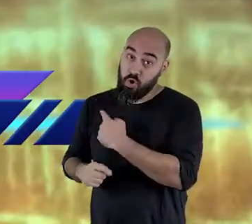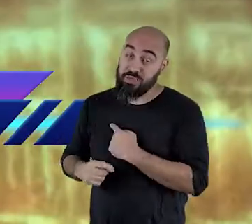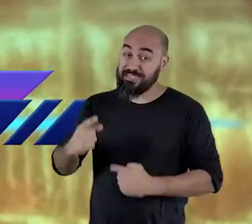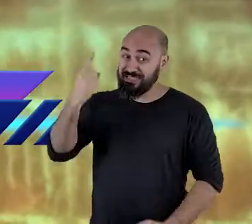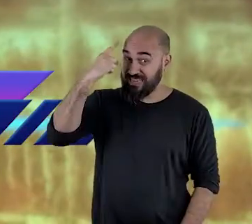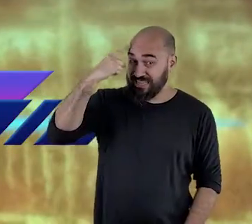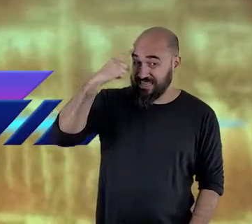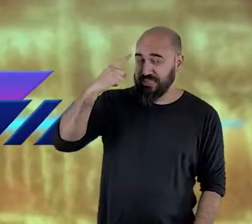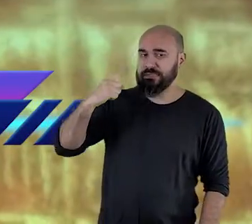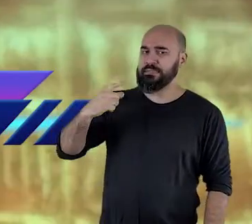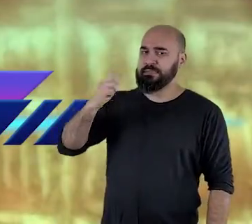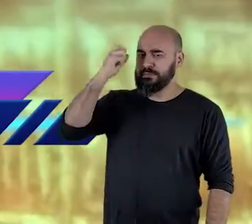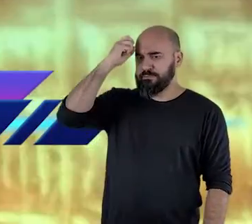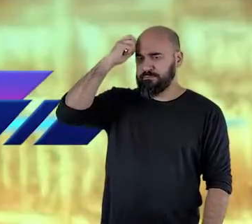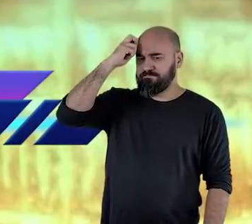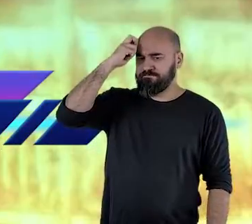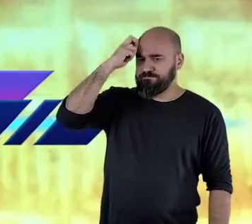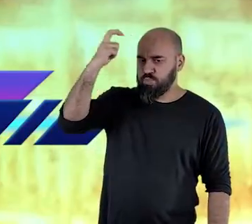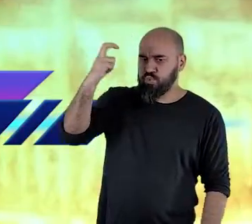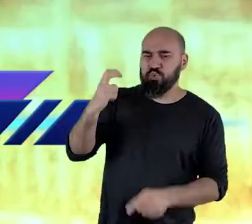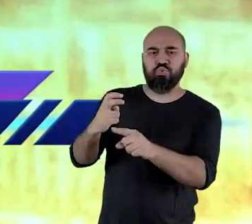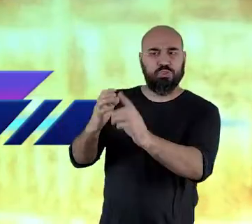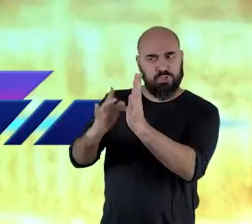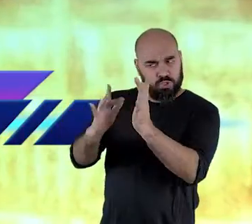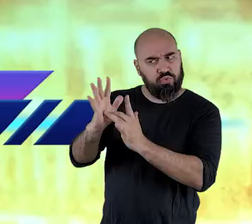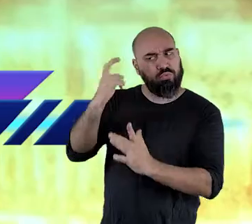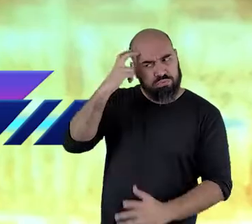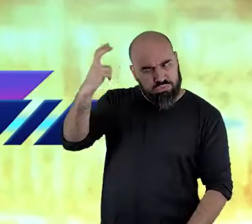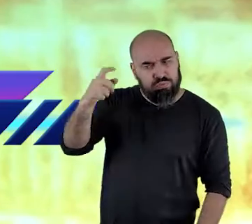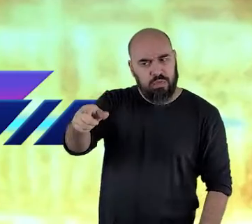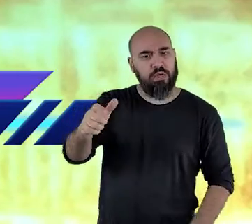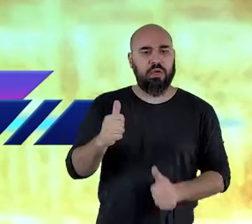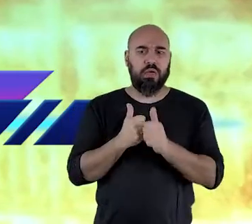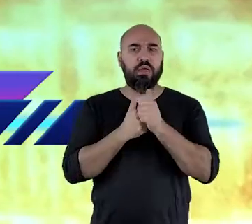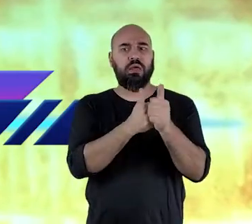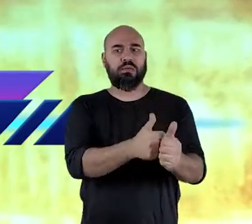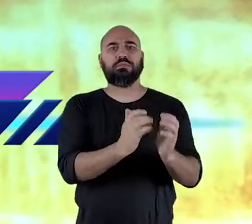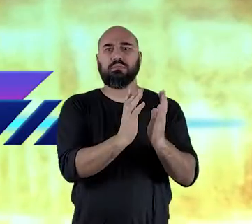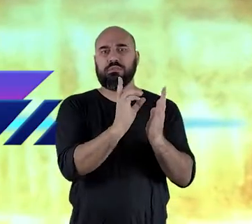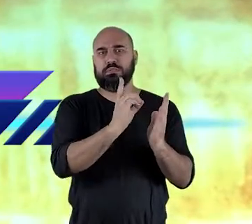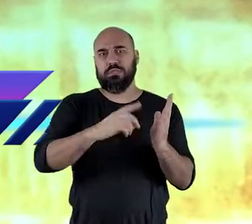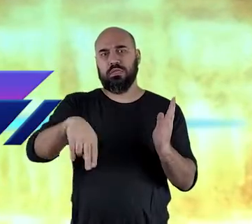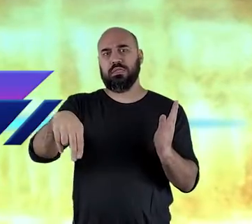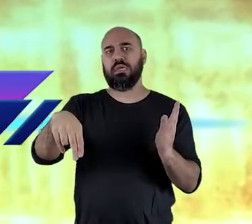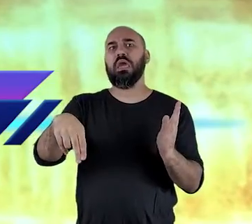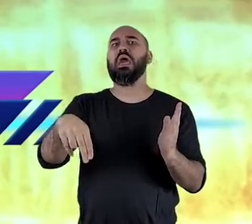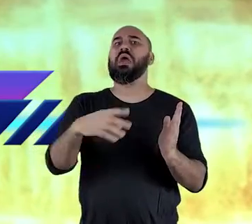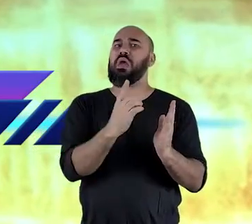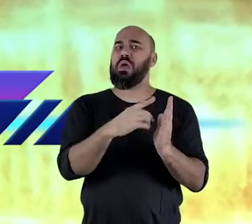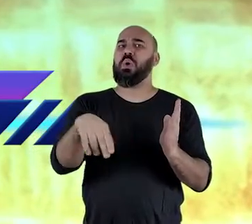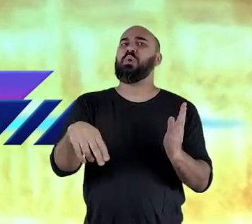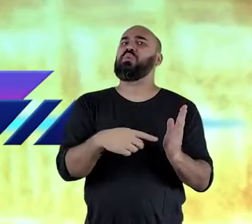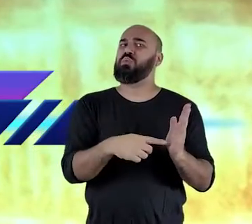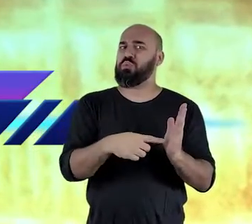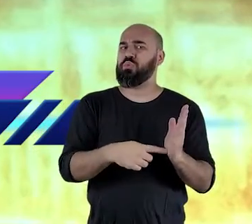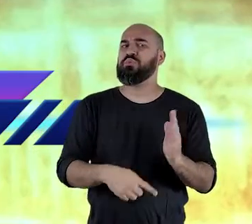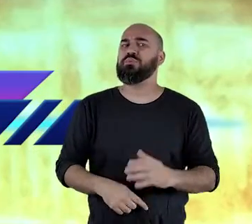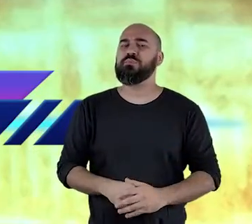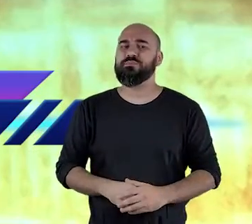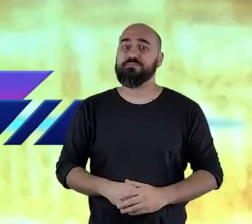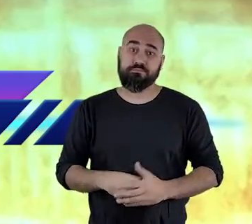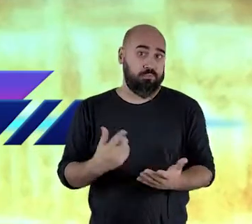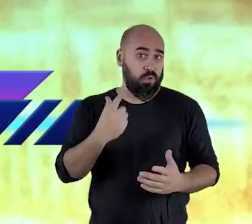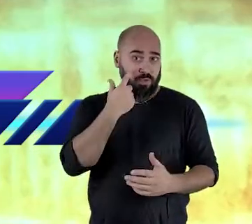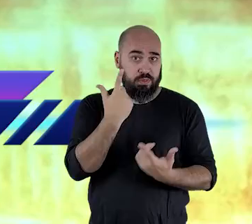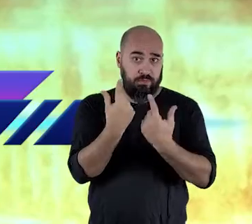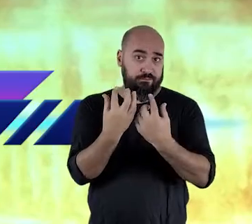as palavras de Jesus ao compreendermos o livro de Daniel. Agora, você consegue entender só por este verso a